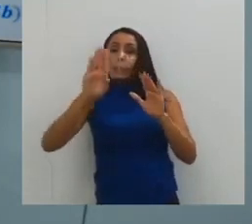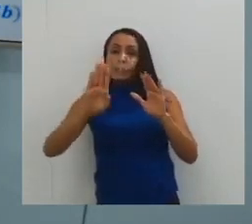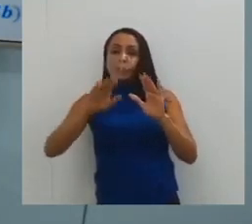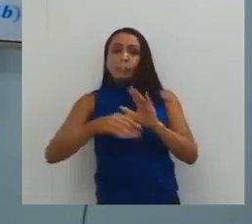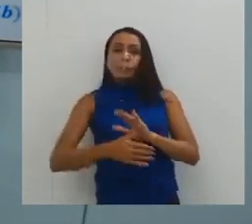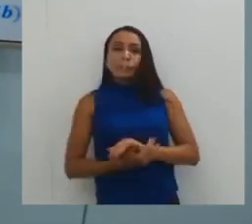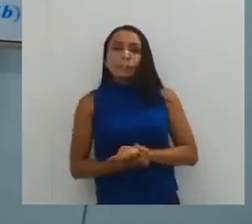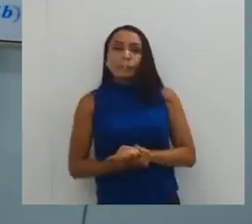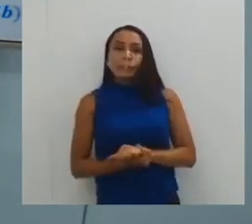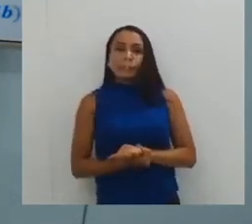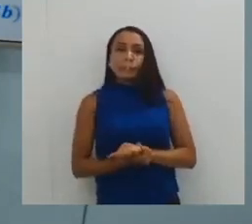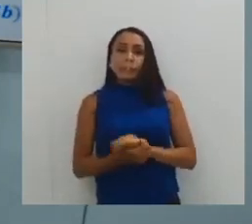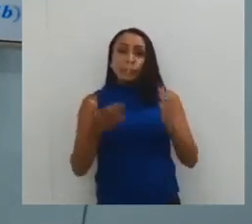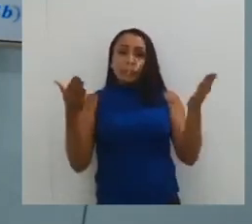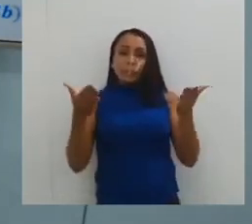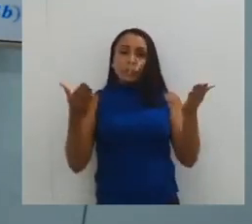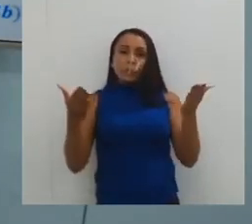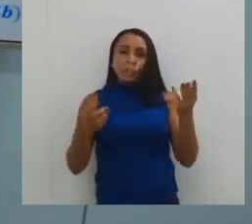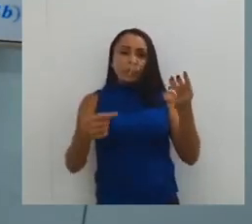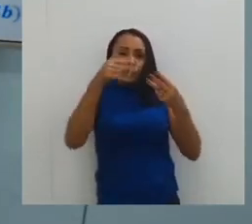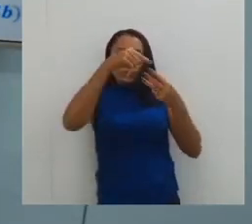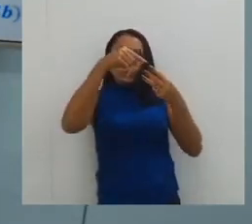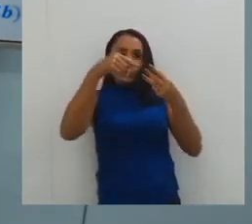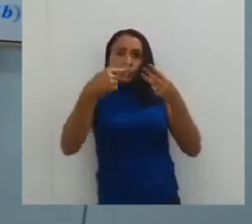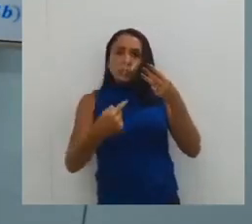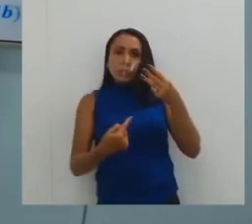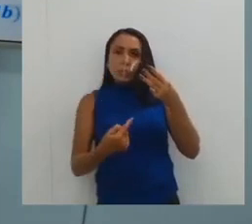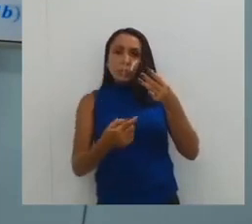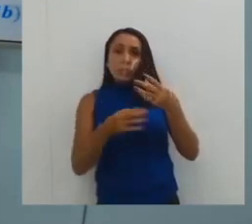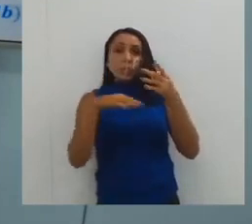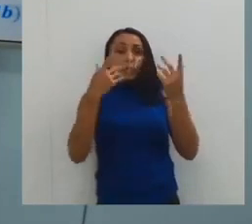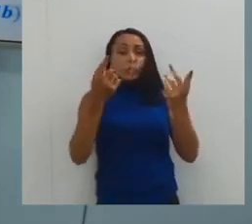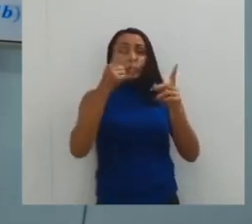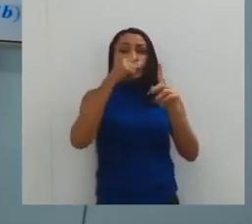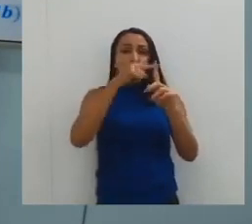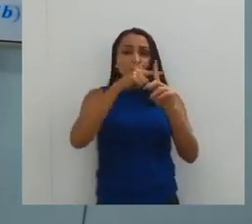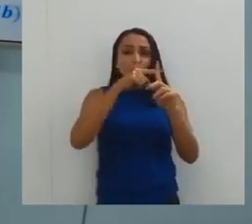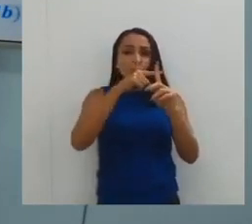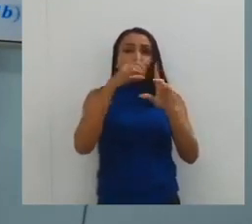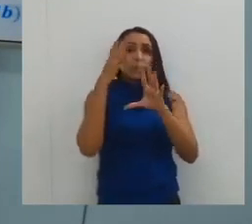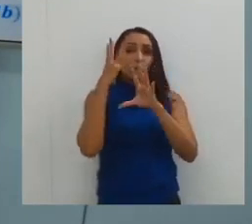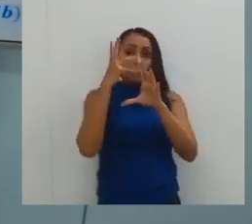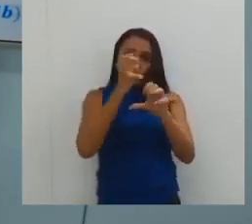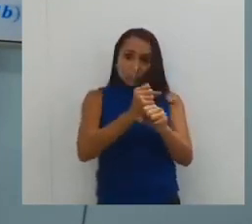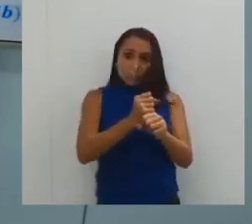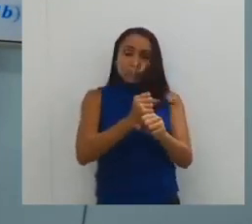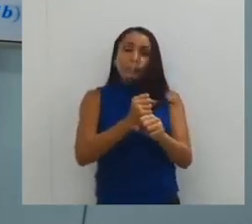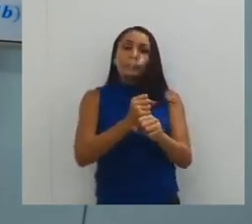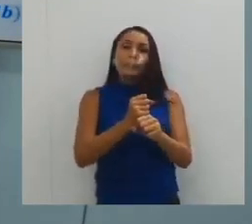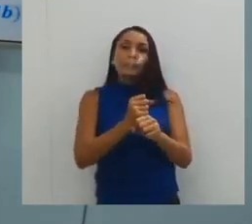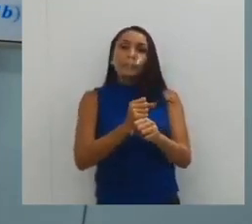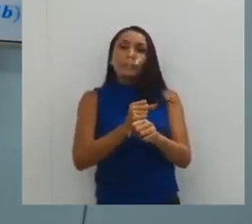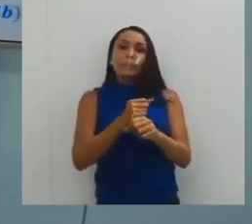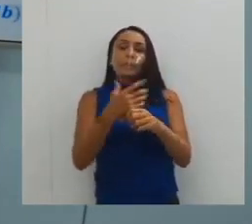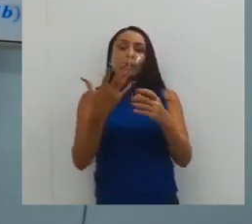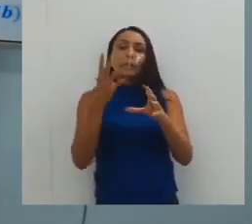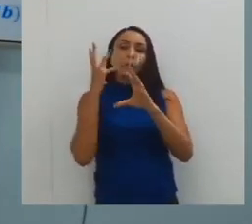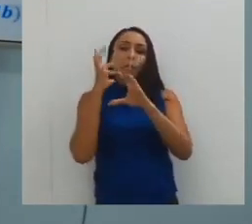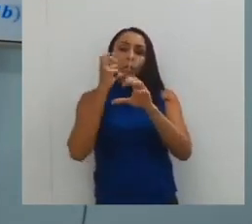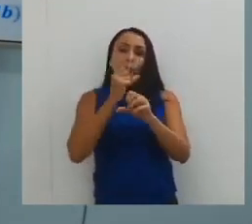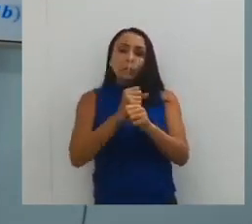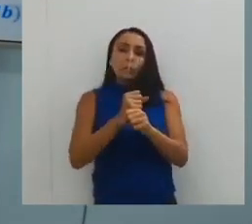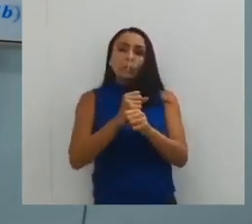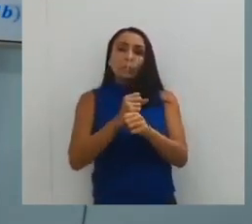diferença. Então, agora a gente viu os 3 casos. Quando for mais, produto da soma, da diferença, e o produto da soma pela